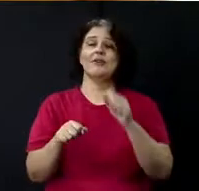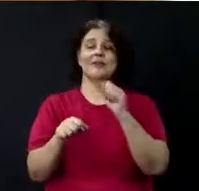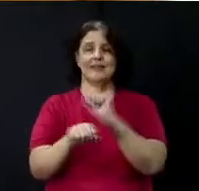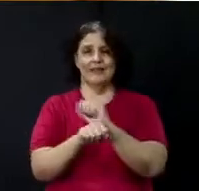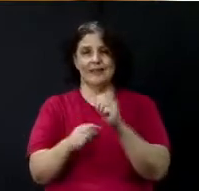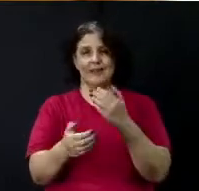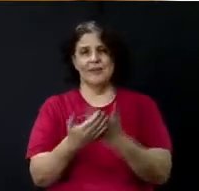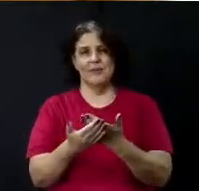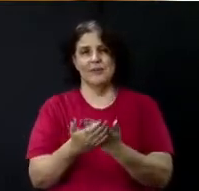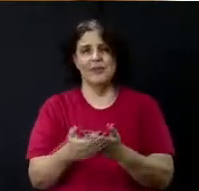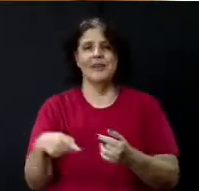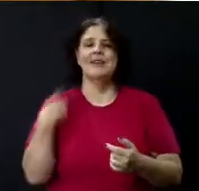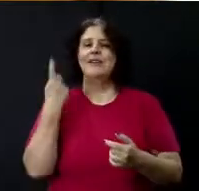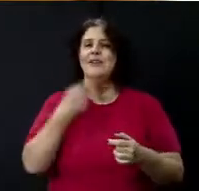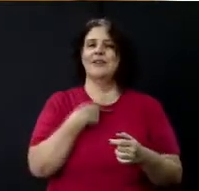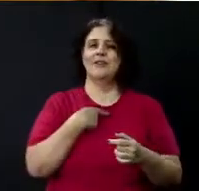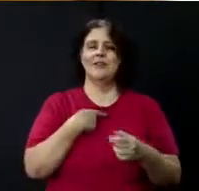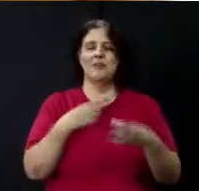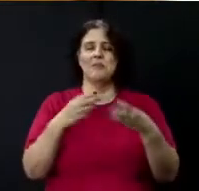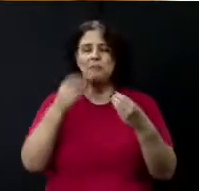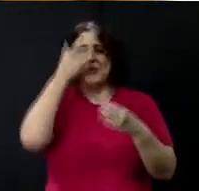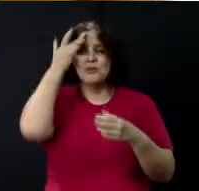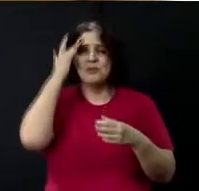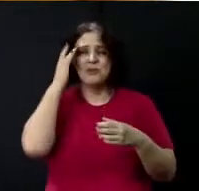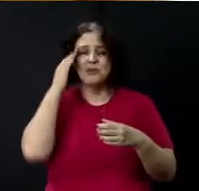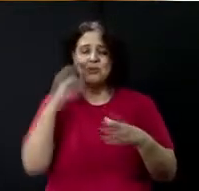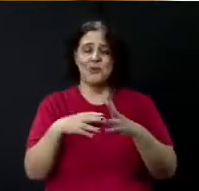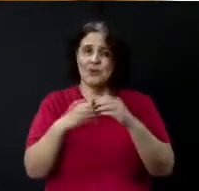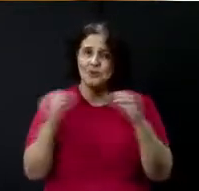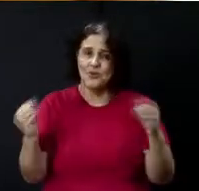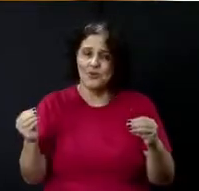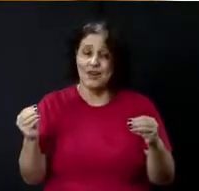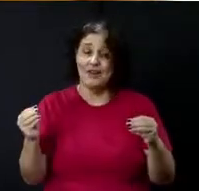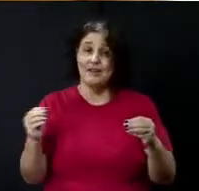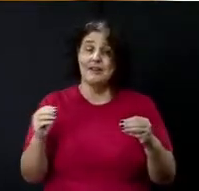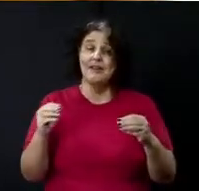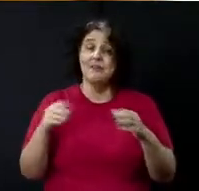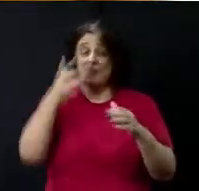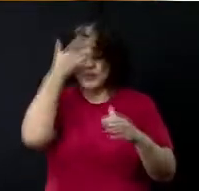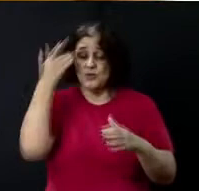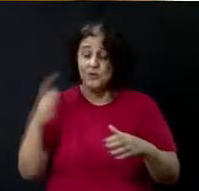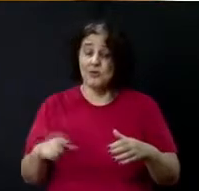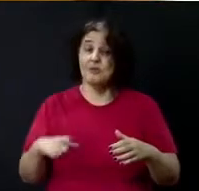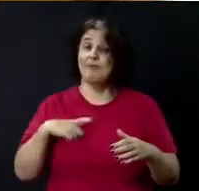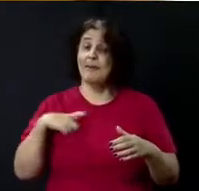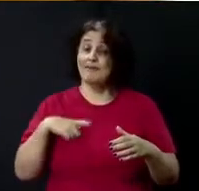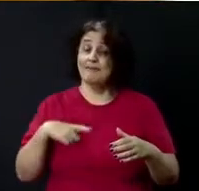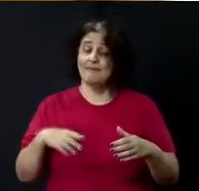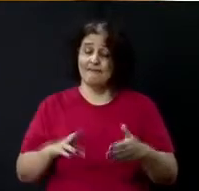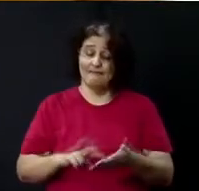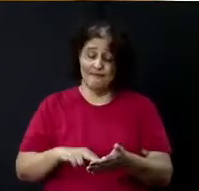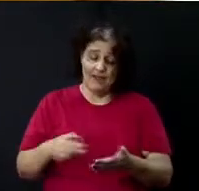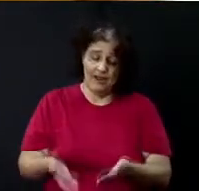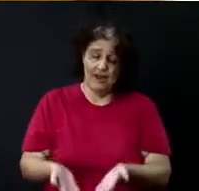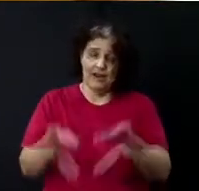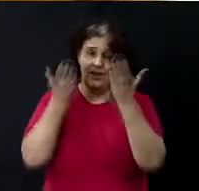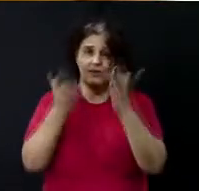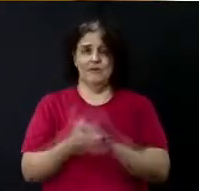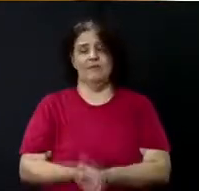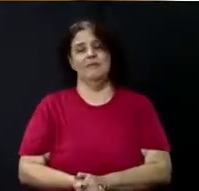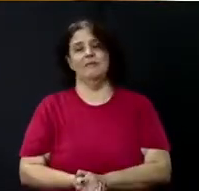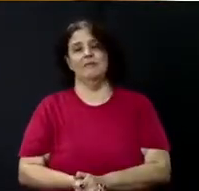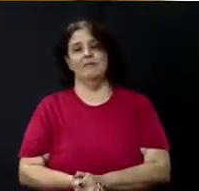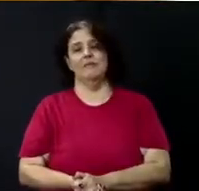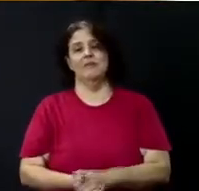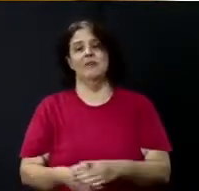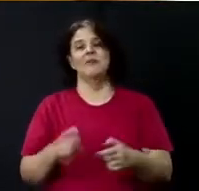assim aconteceram, pessoas foram curadas, pessoas foram até ressuscitadas, tanto no Antigo Testamento quanto no Novo Testamento. Mas por que